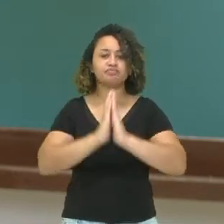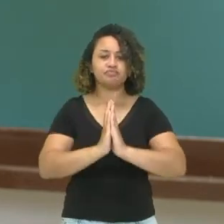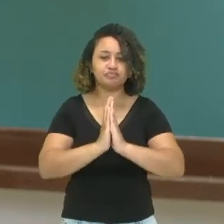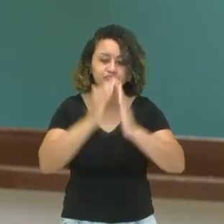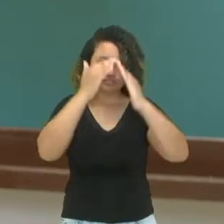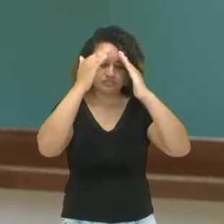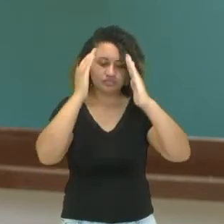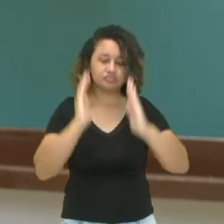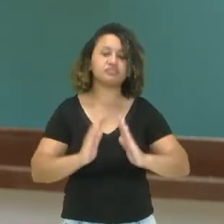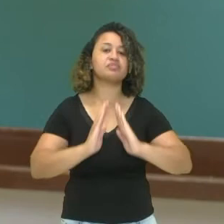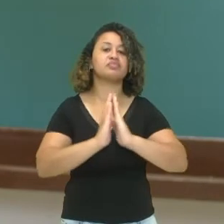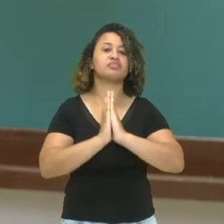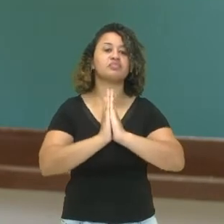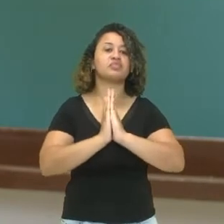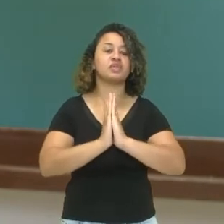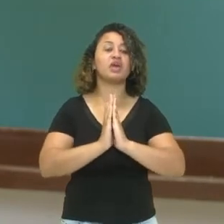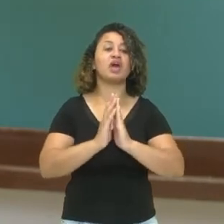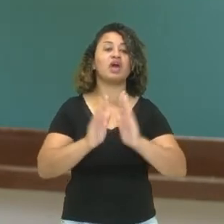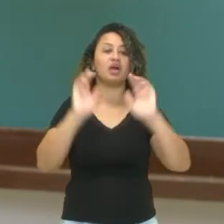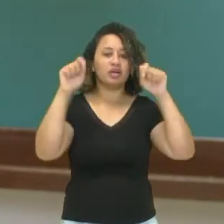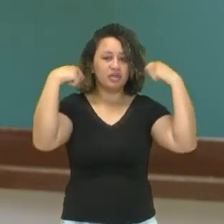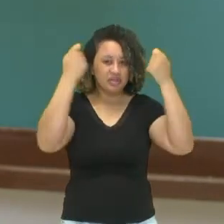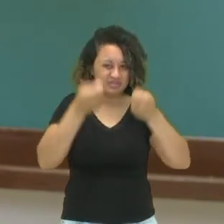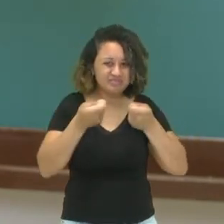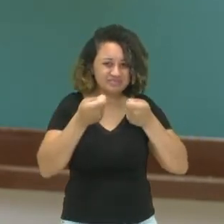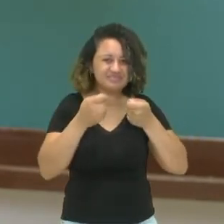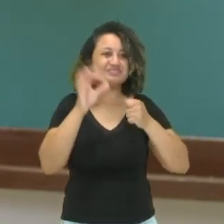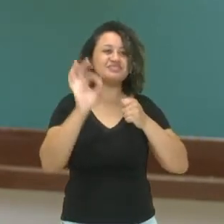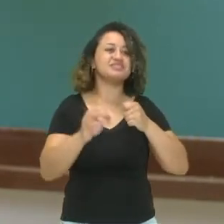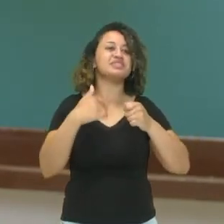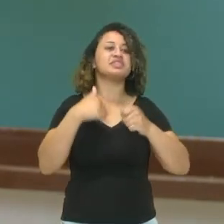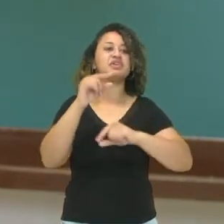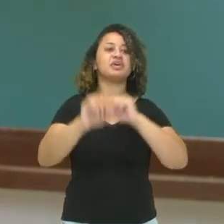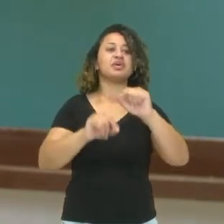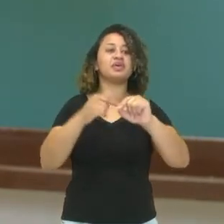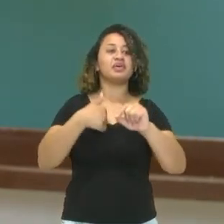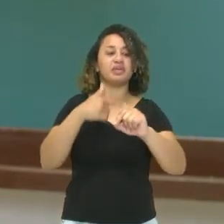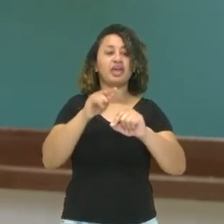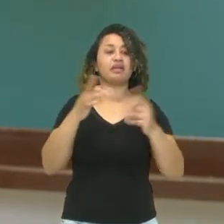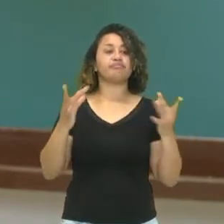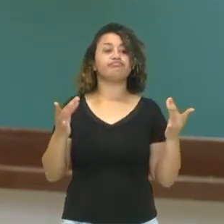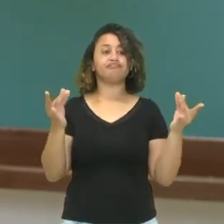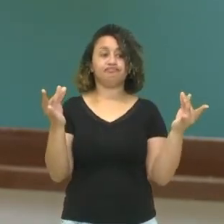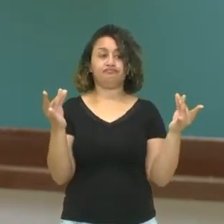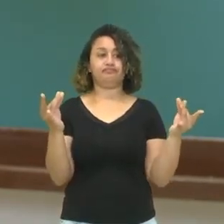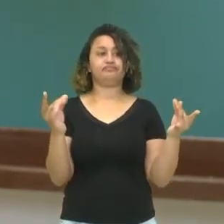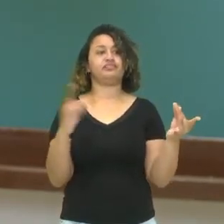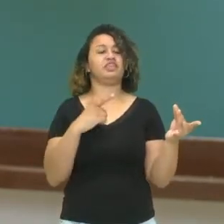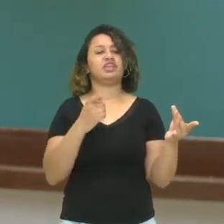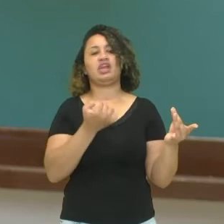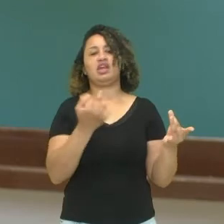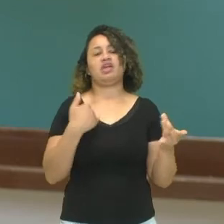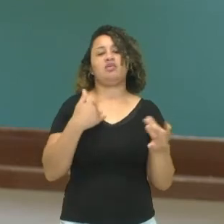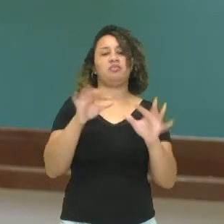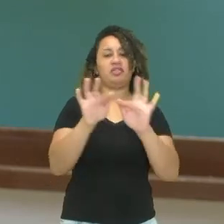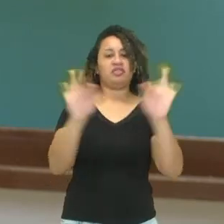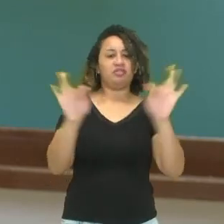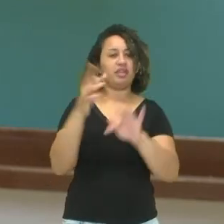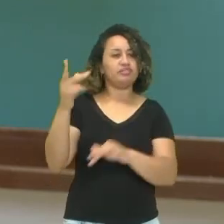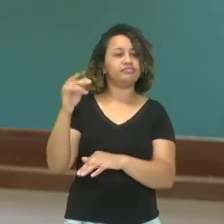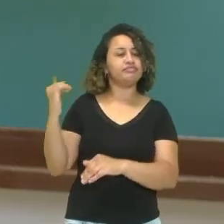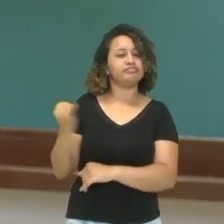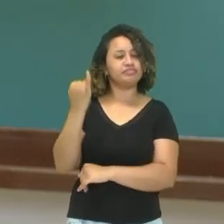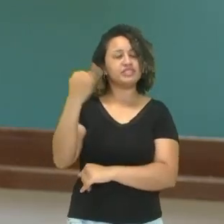missionária da tradição Sotoshu japonesa, muito conhecida, tem frases muito importantes